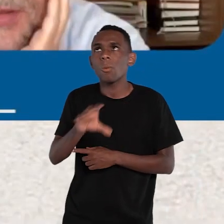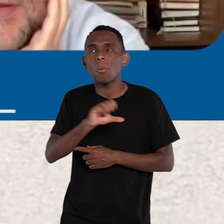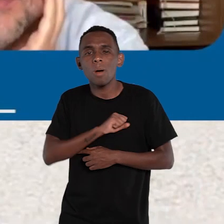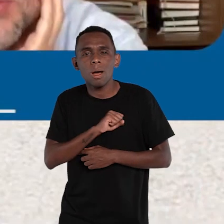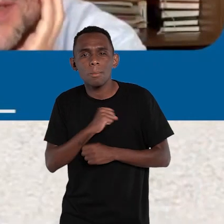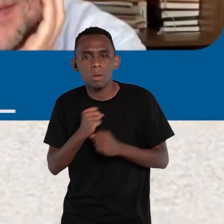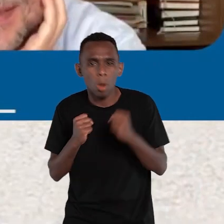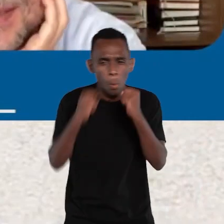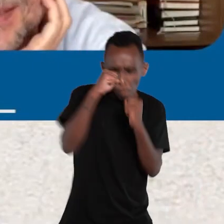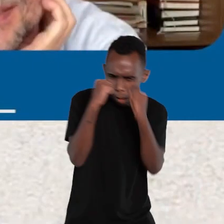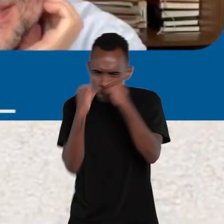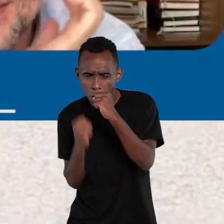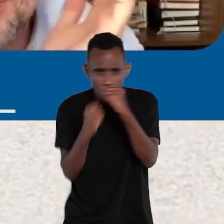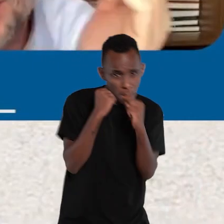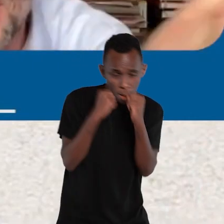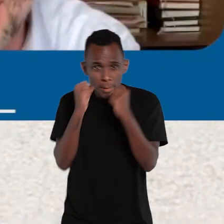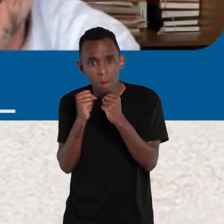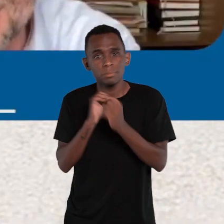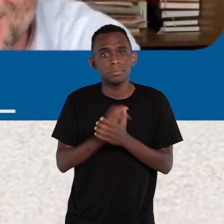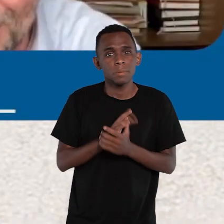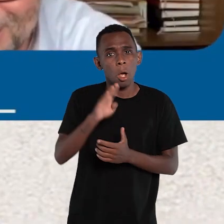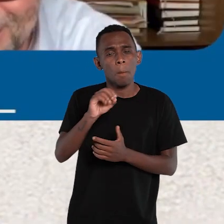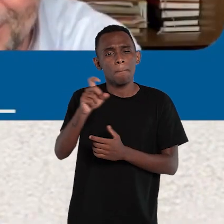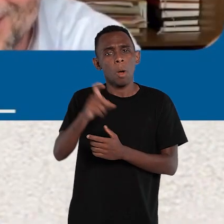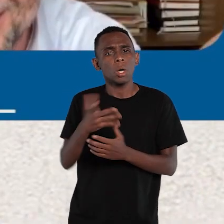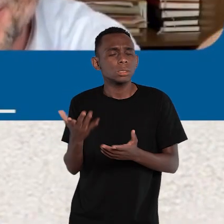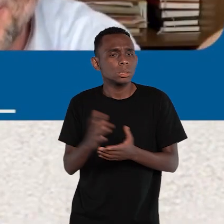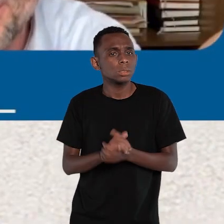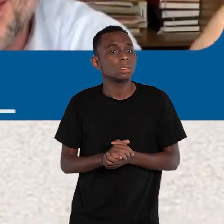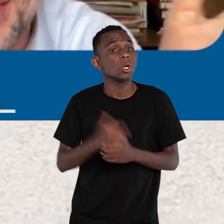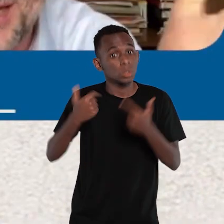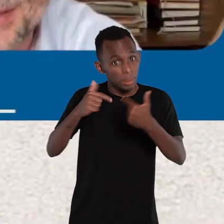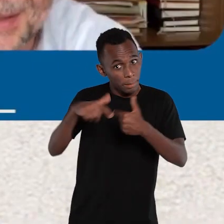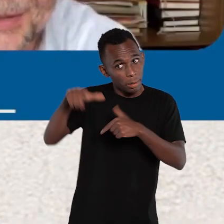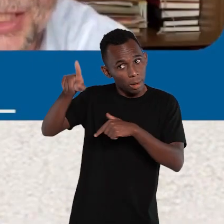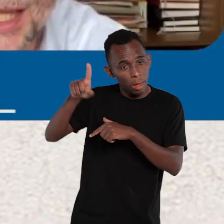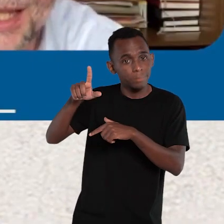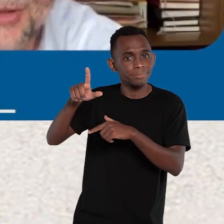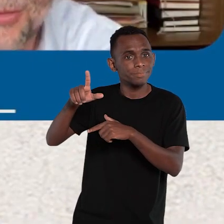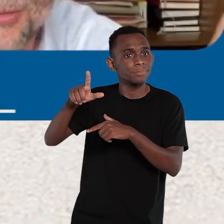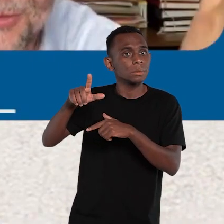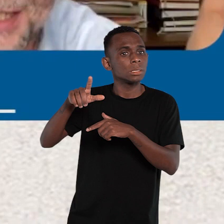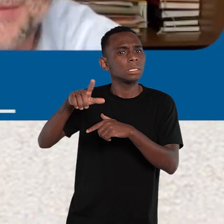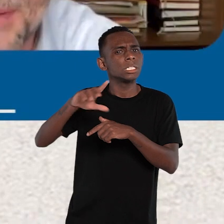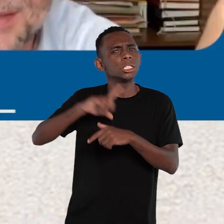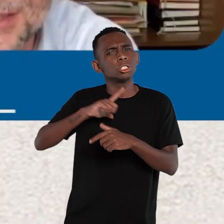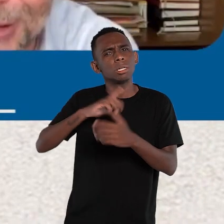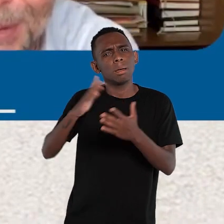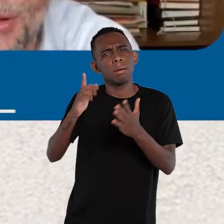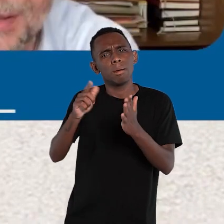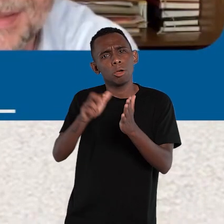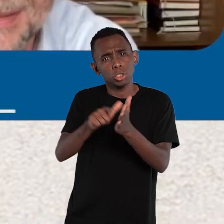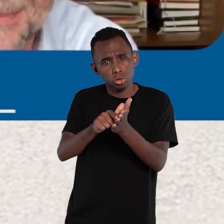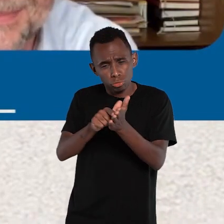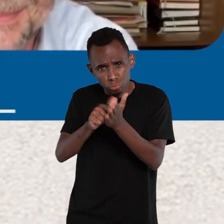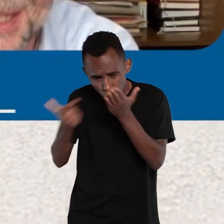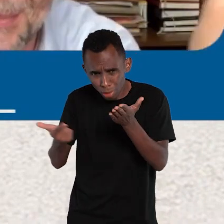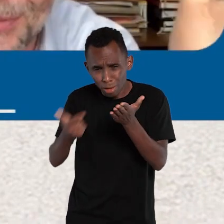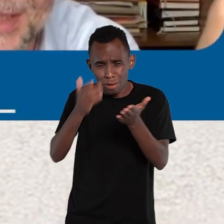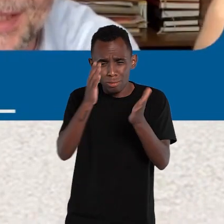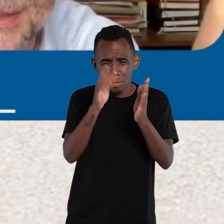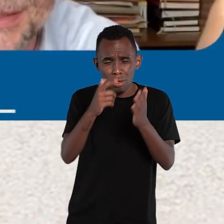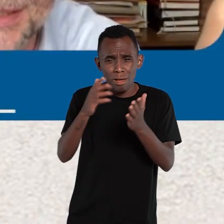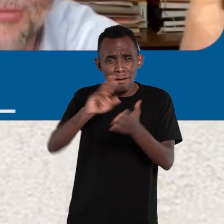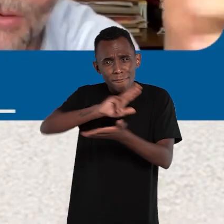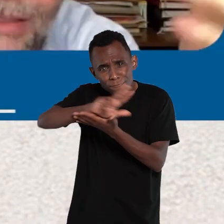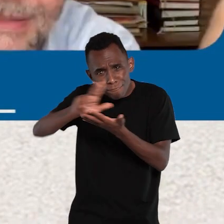gosto, o universo do boxe. Eu trabalhei na Gazeta Esportiva e a Gazeta tinha lá várias páginas sobre boxe. Era